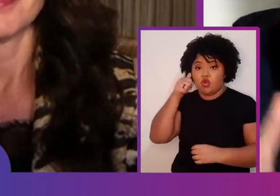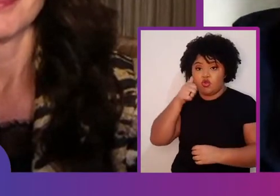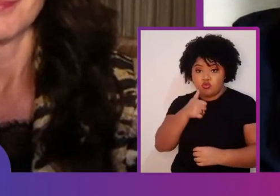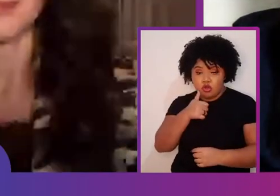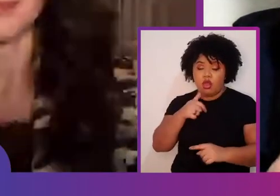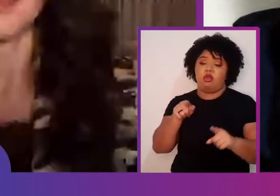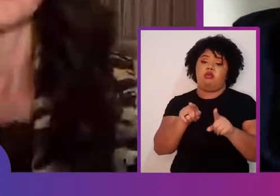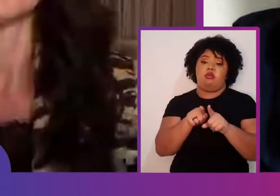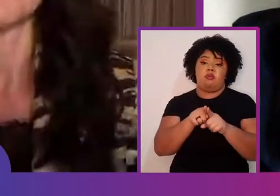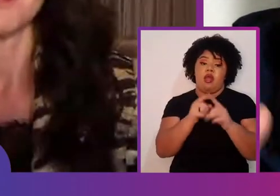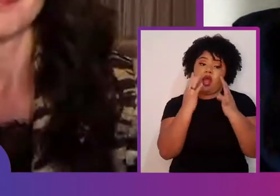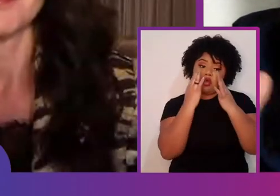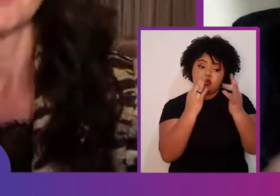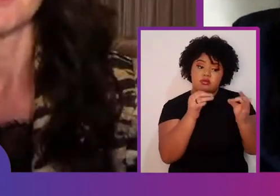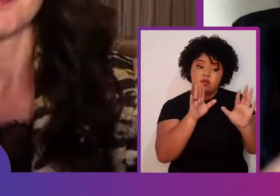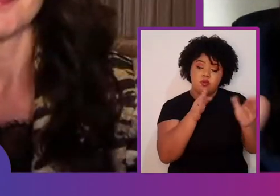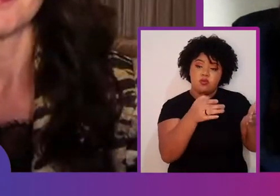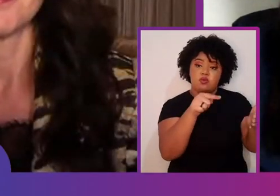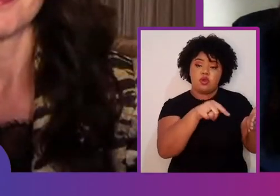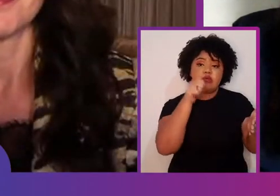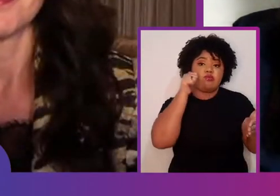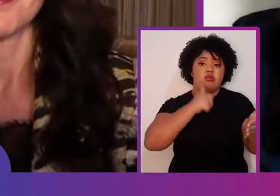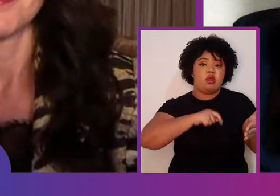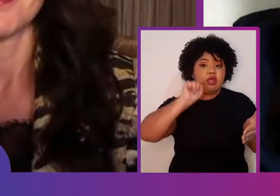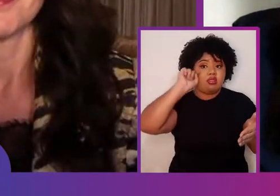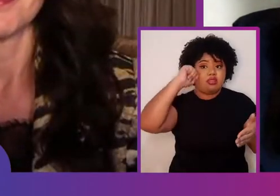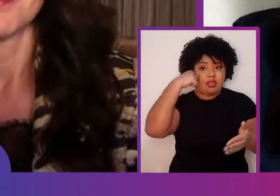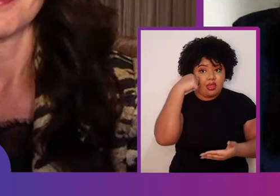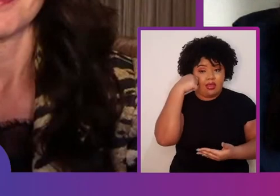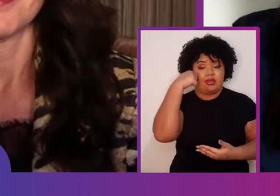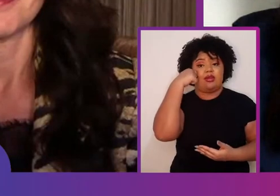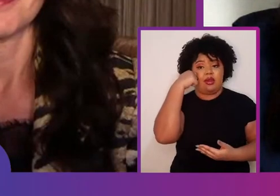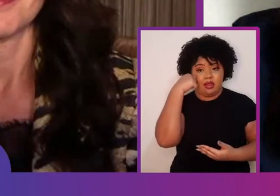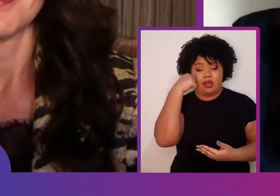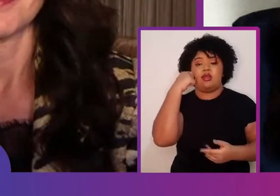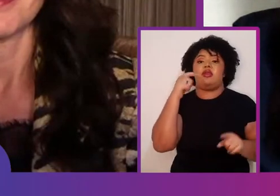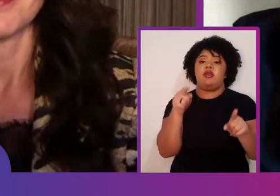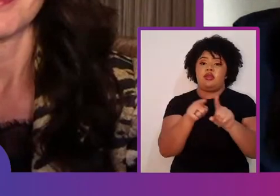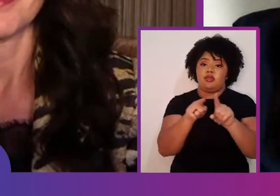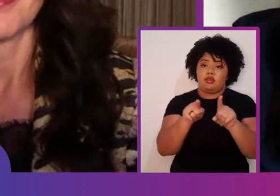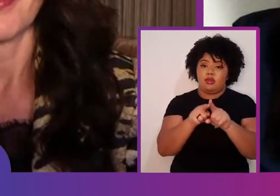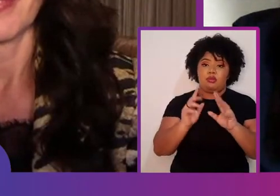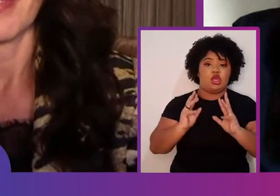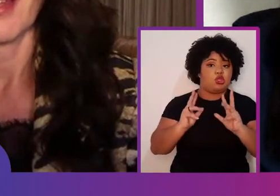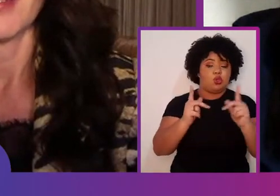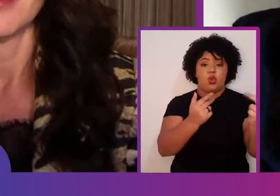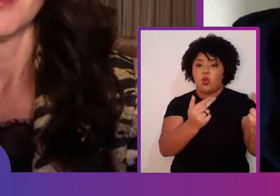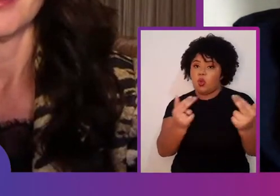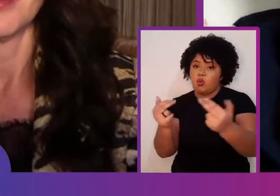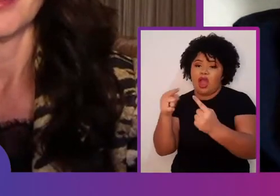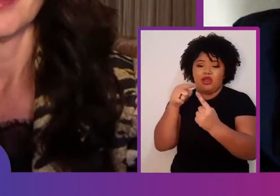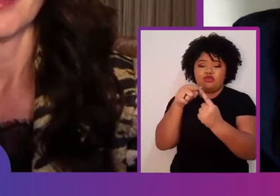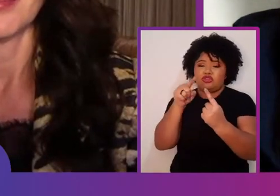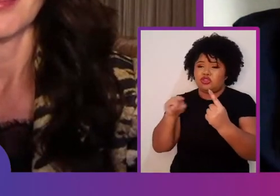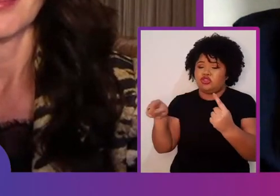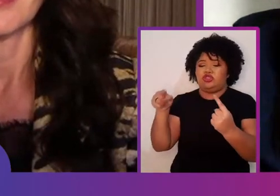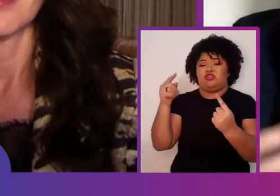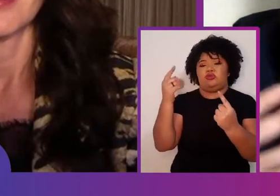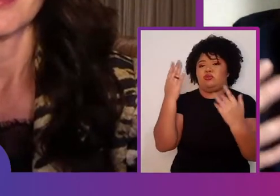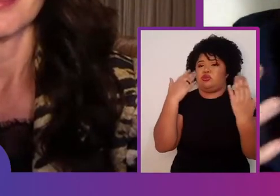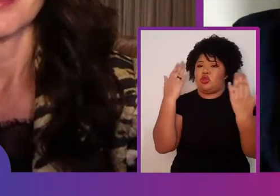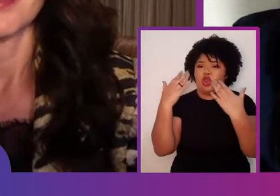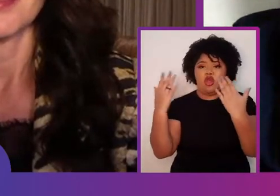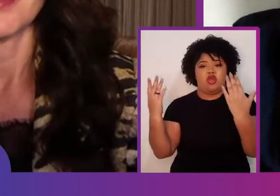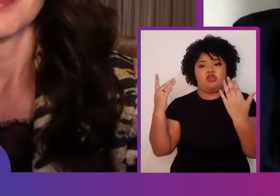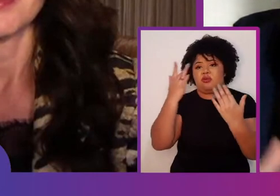negras. Nós precisamos incluir todas as dimensões de tipologia psicológica, as pessoas quietas,